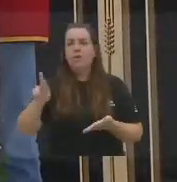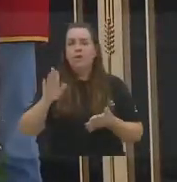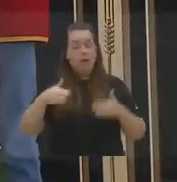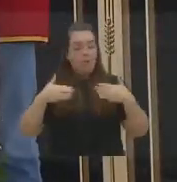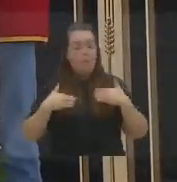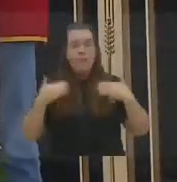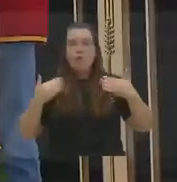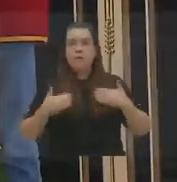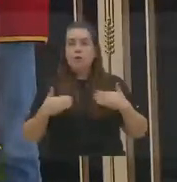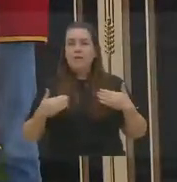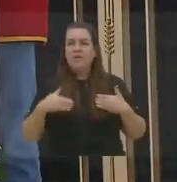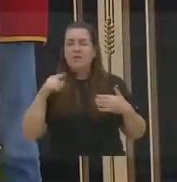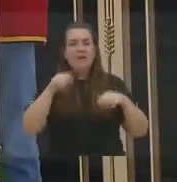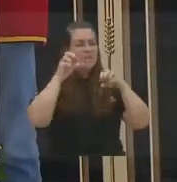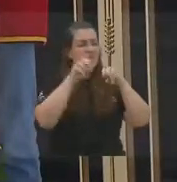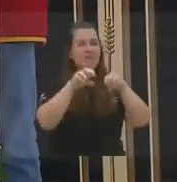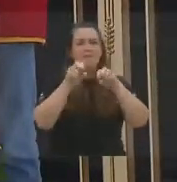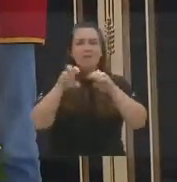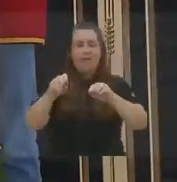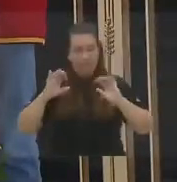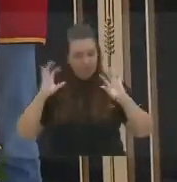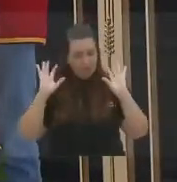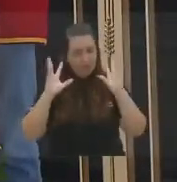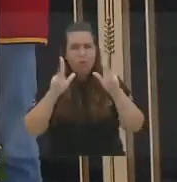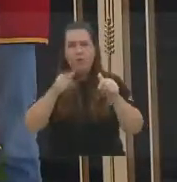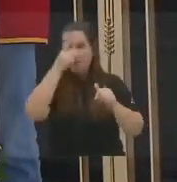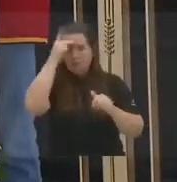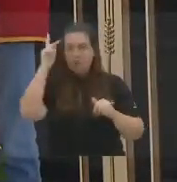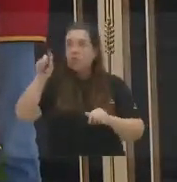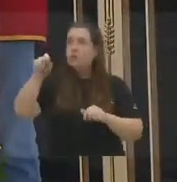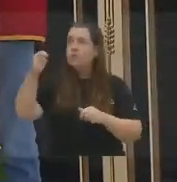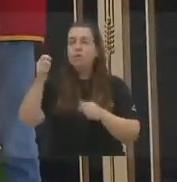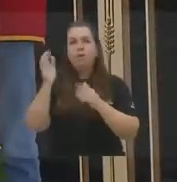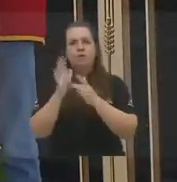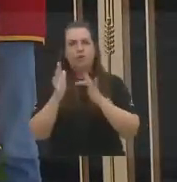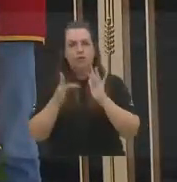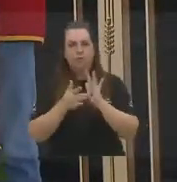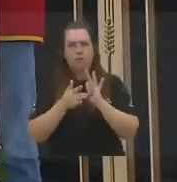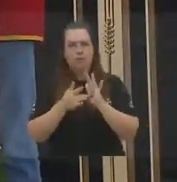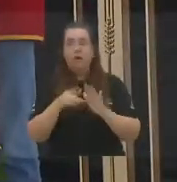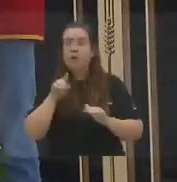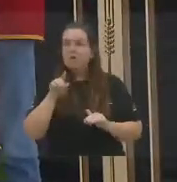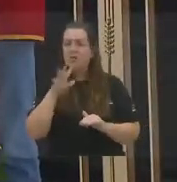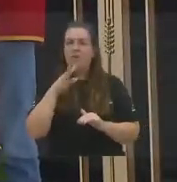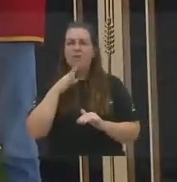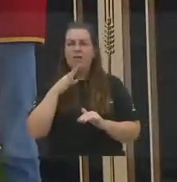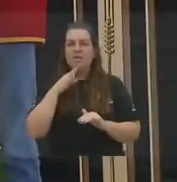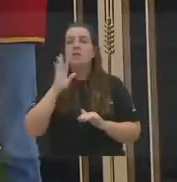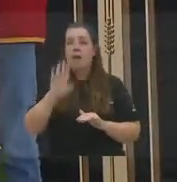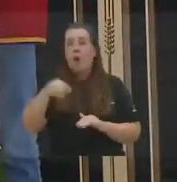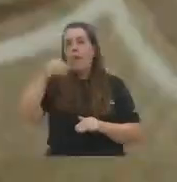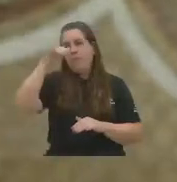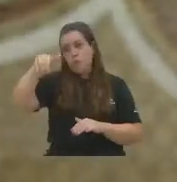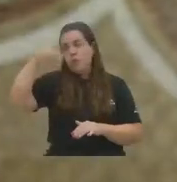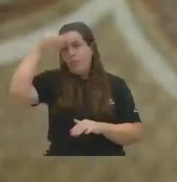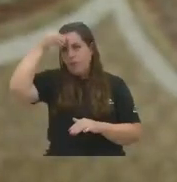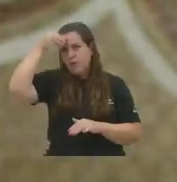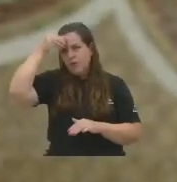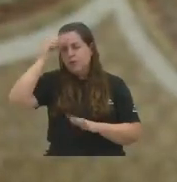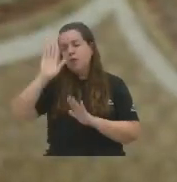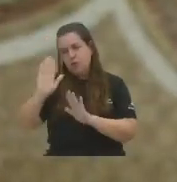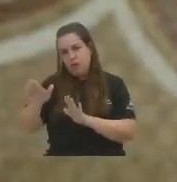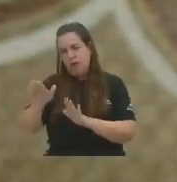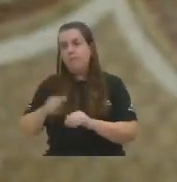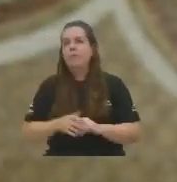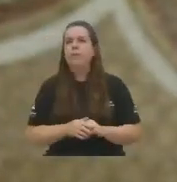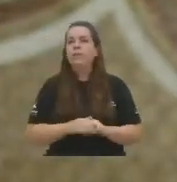entusiasmo falava e ensinava com exatidão a respeito de Jesus, embora só conhecesse o batismo de João.